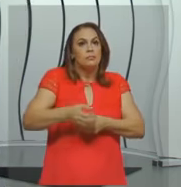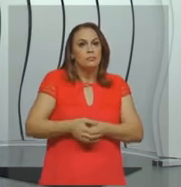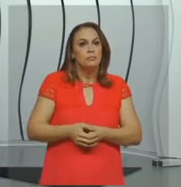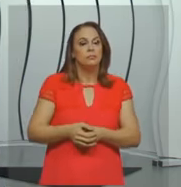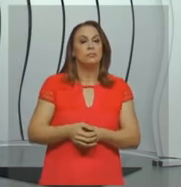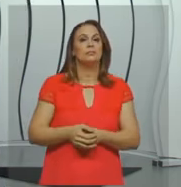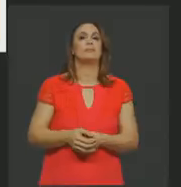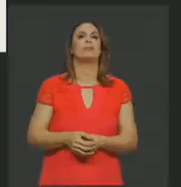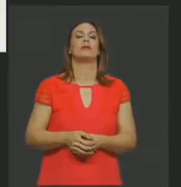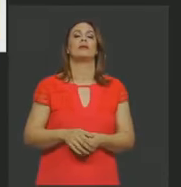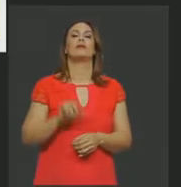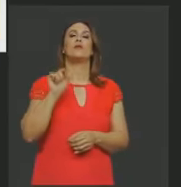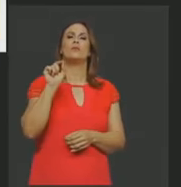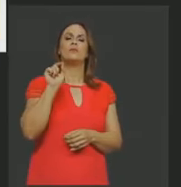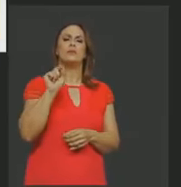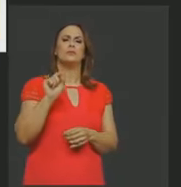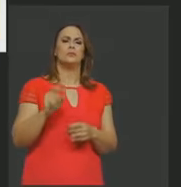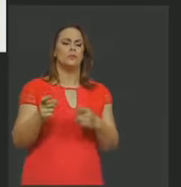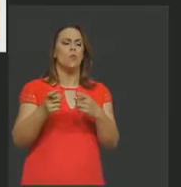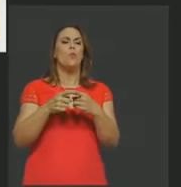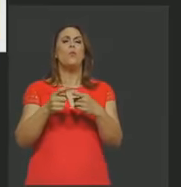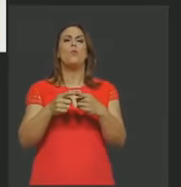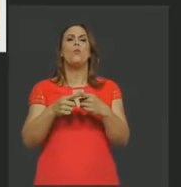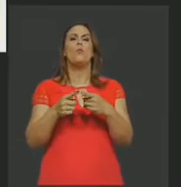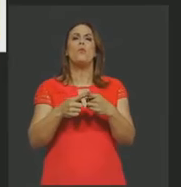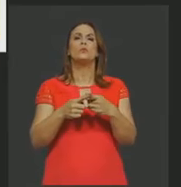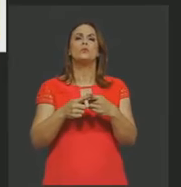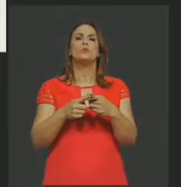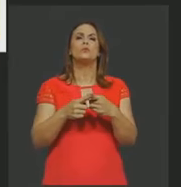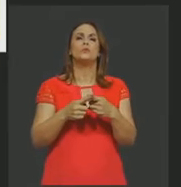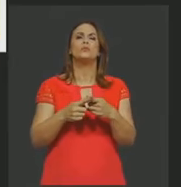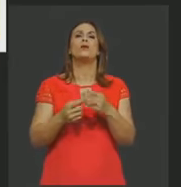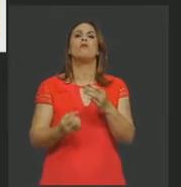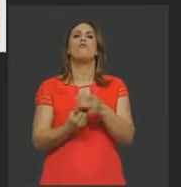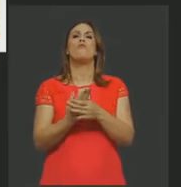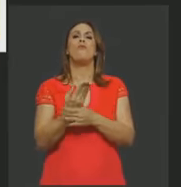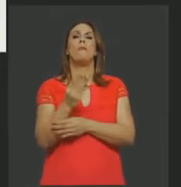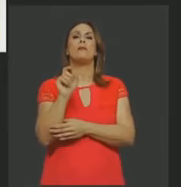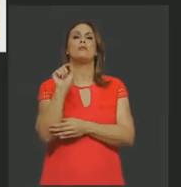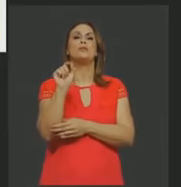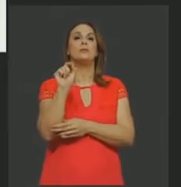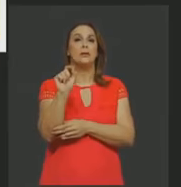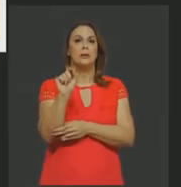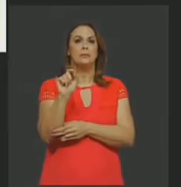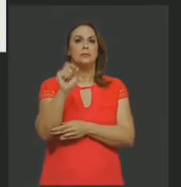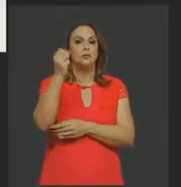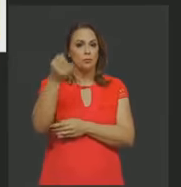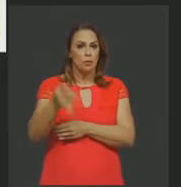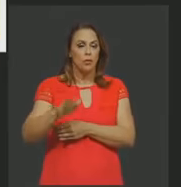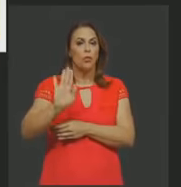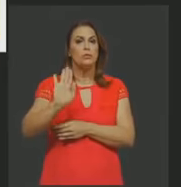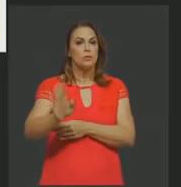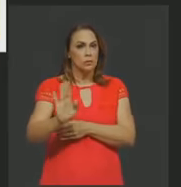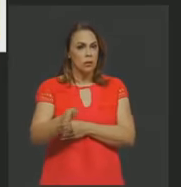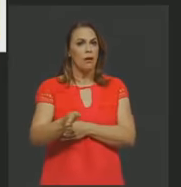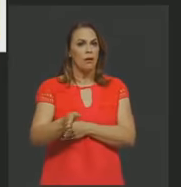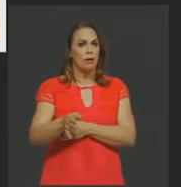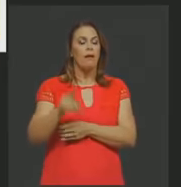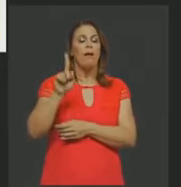Composição óssea. De que o osso é composto? Como eu disse a vocês, é um tecido vivo, complexo e dinâmico,